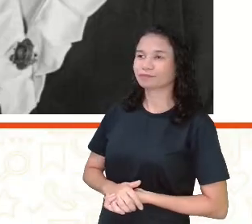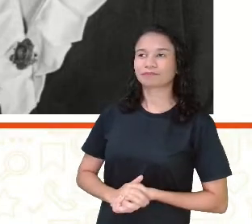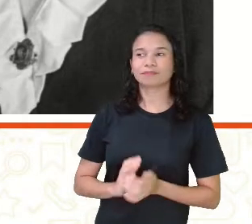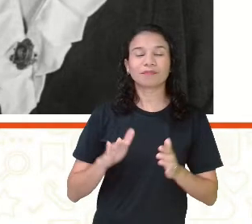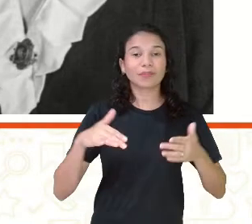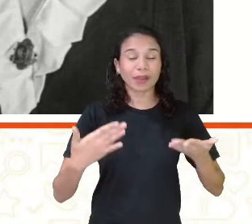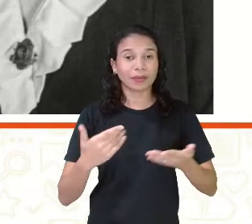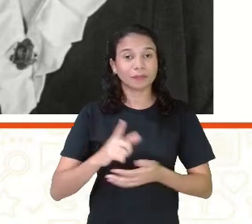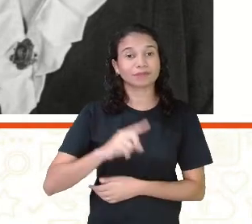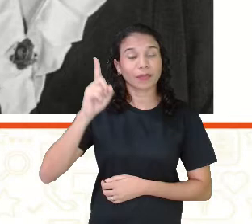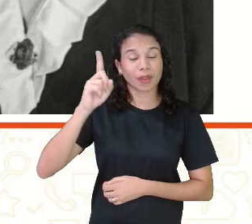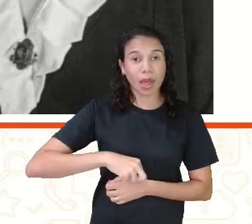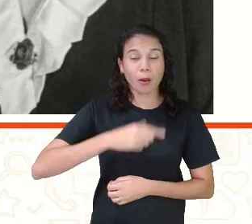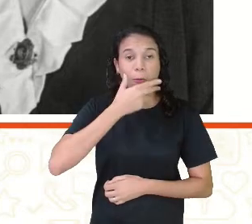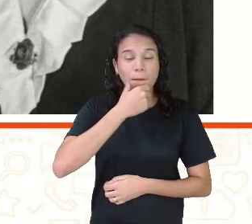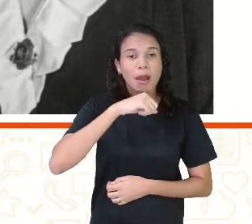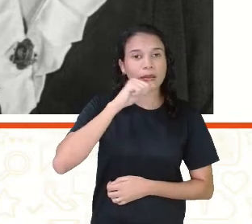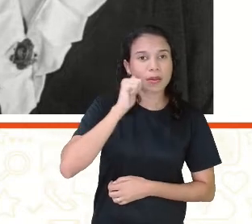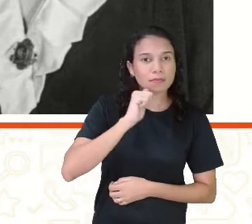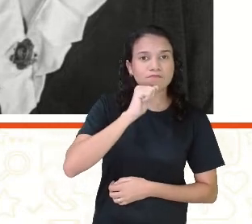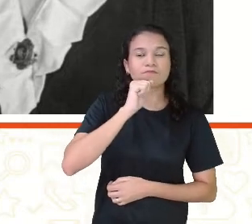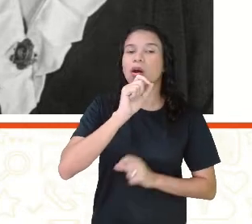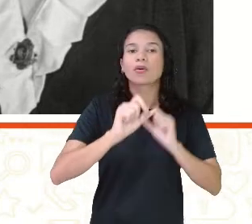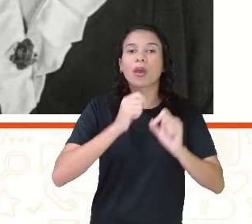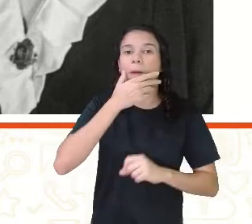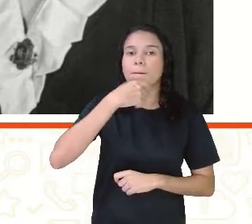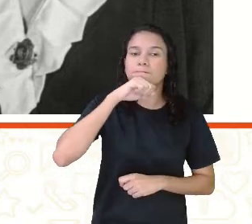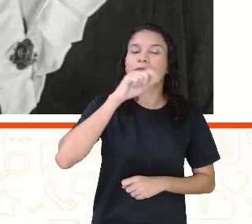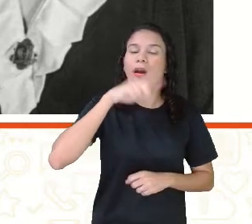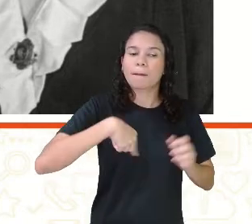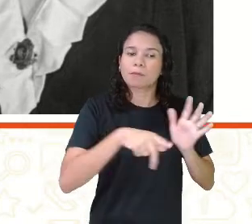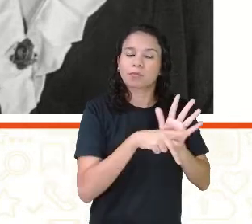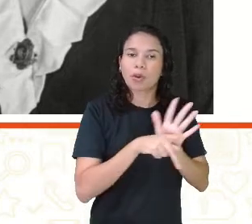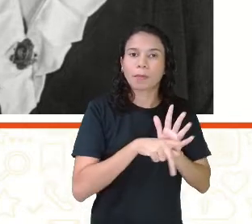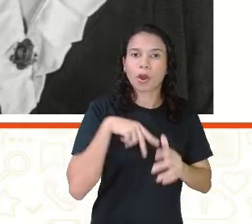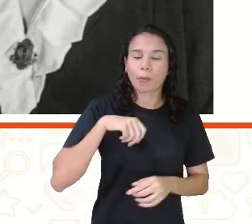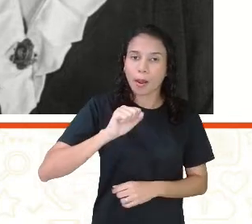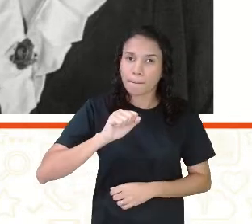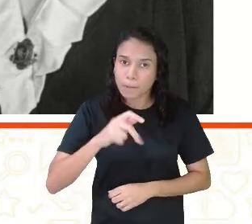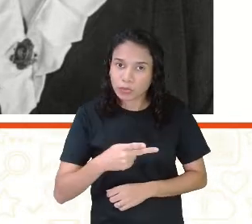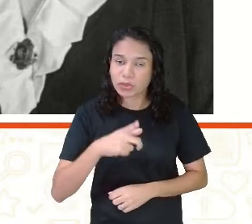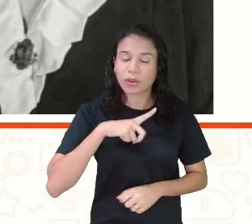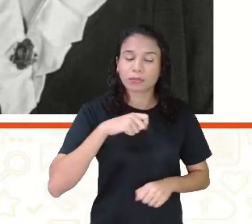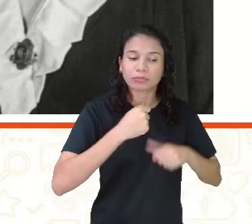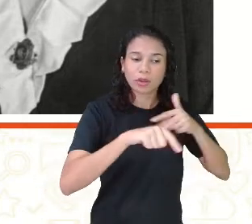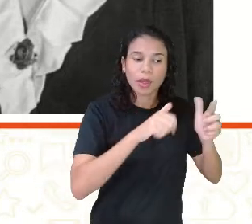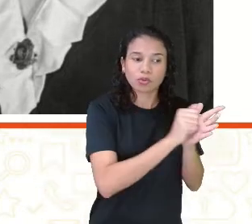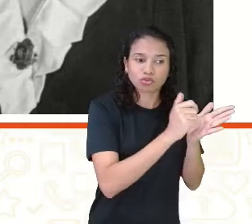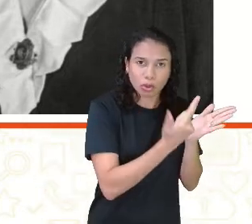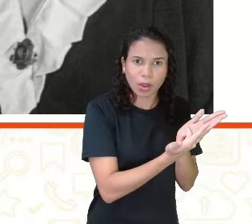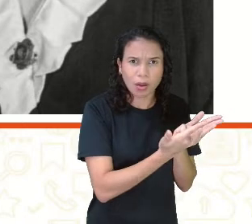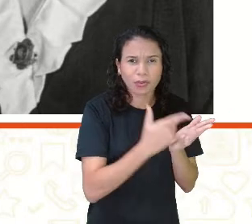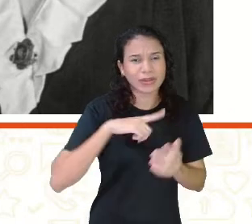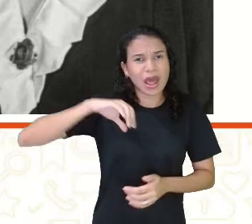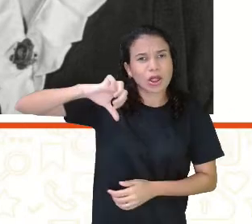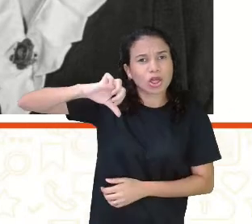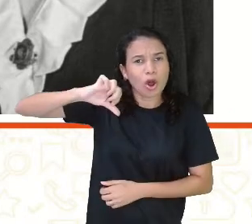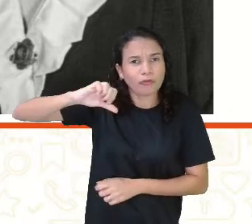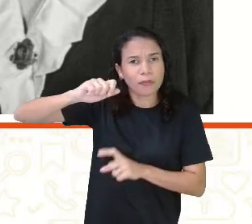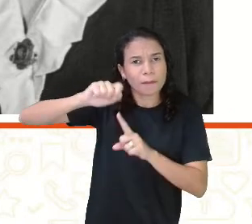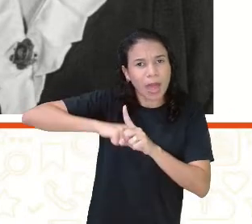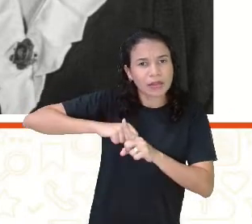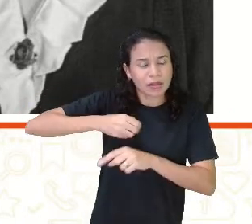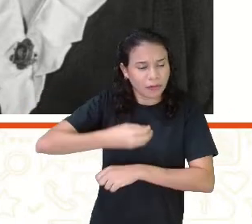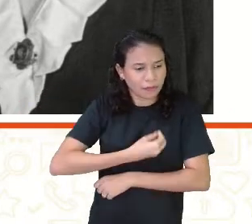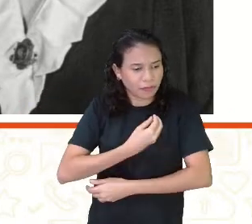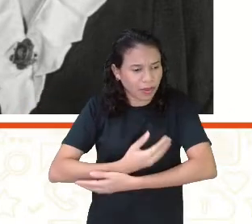Então, filha de um capitão aposentado e editor de um jornal local, né, com 19 meses de idade, ela contraiu uma doença desconhecida,